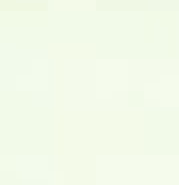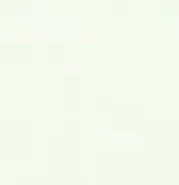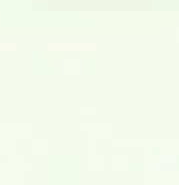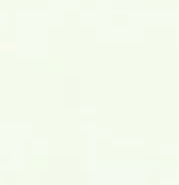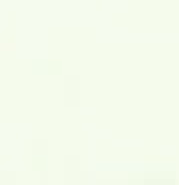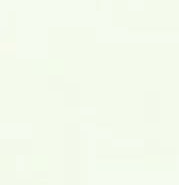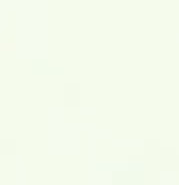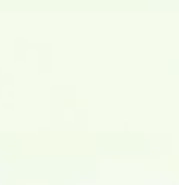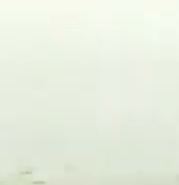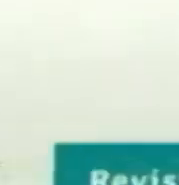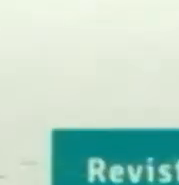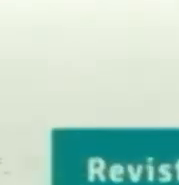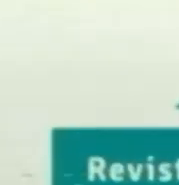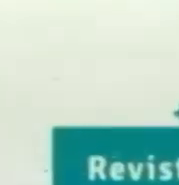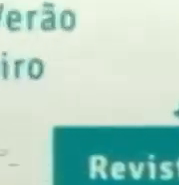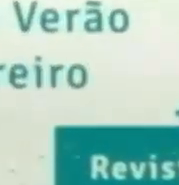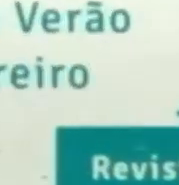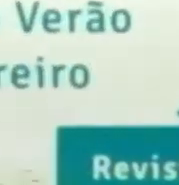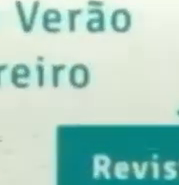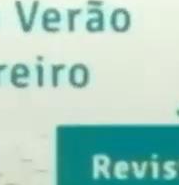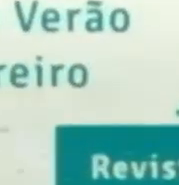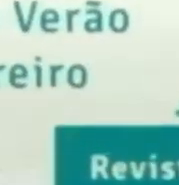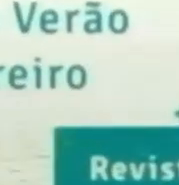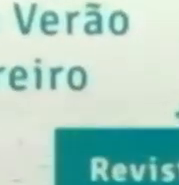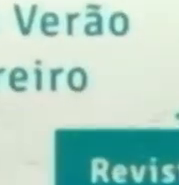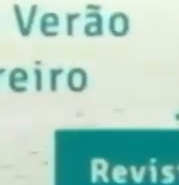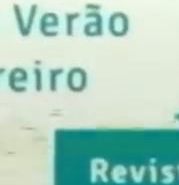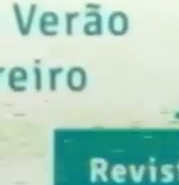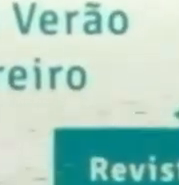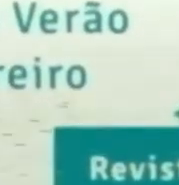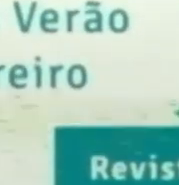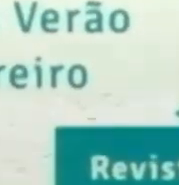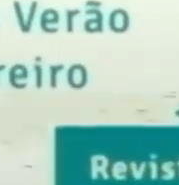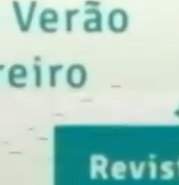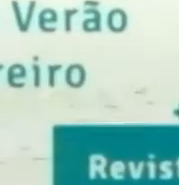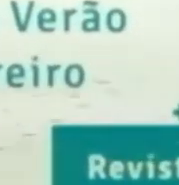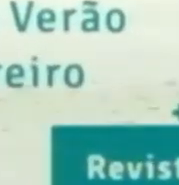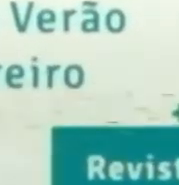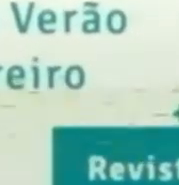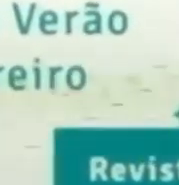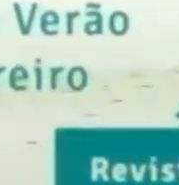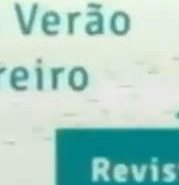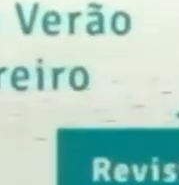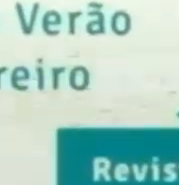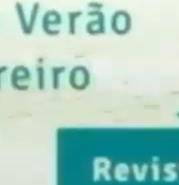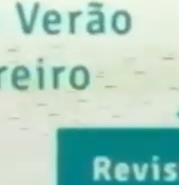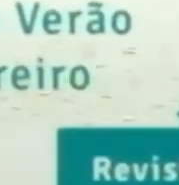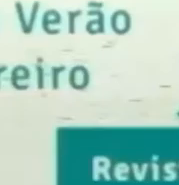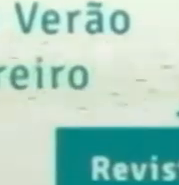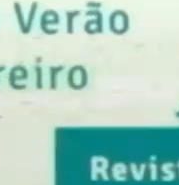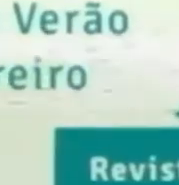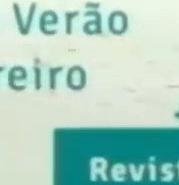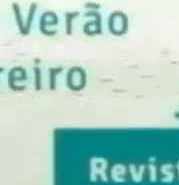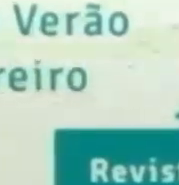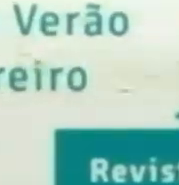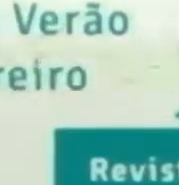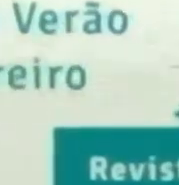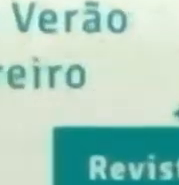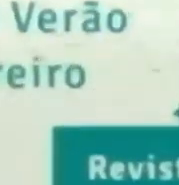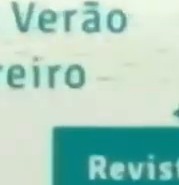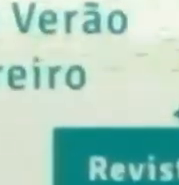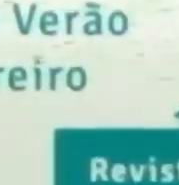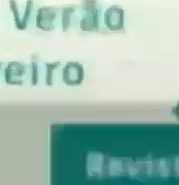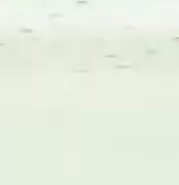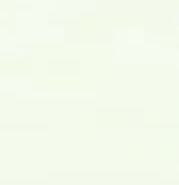3091-4327. Acampamento de verão Embaixadores do Rei, de 8 a 12 de fevereiro em Campo Largo. Mais informações na